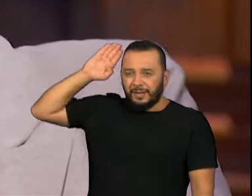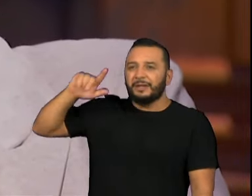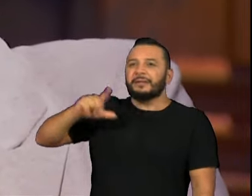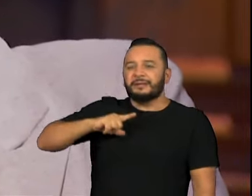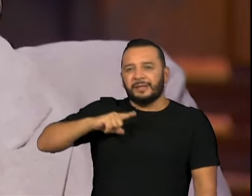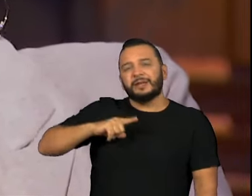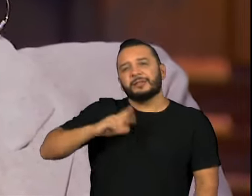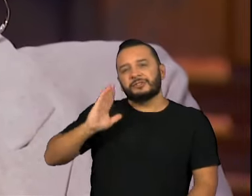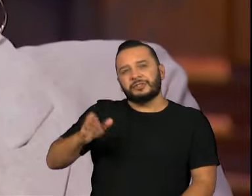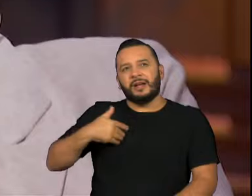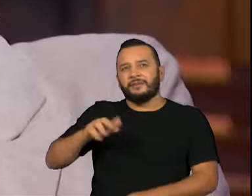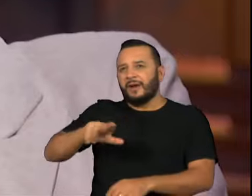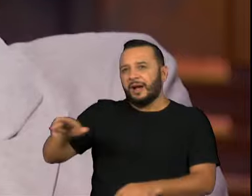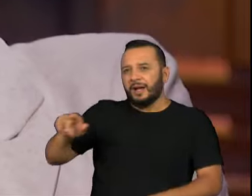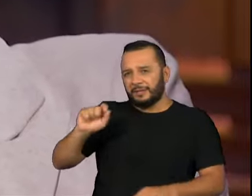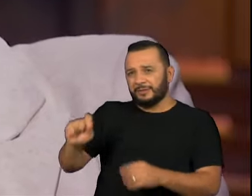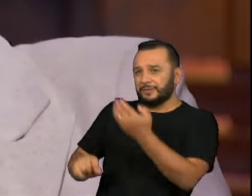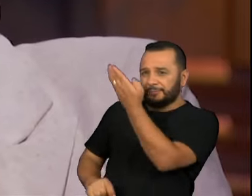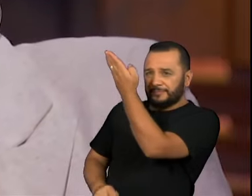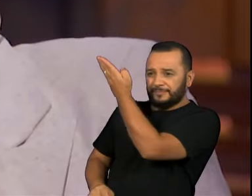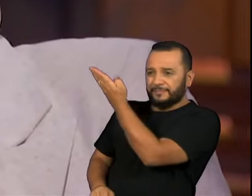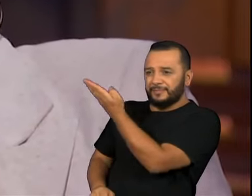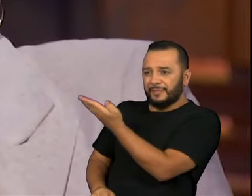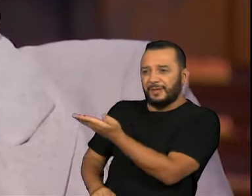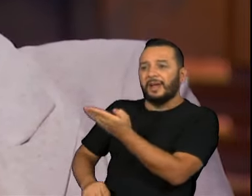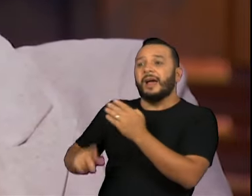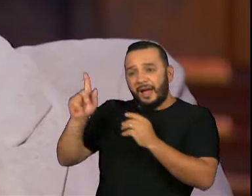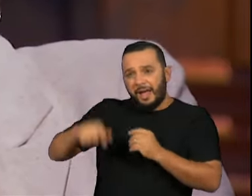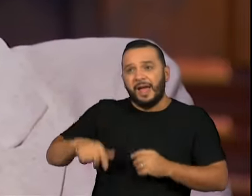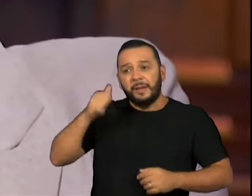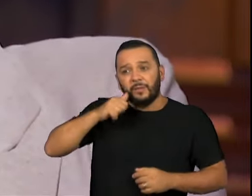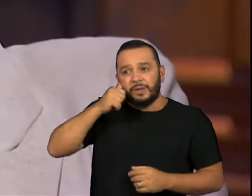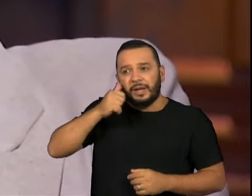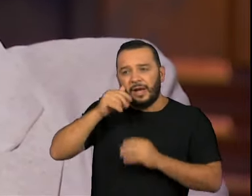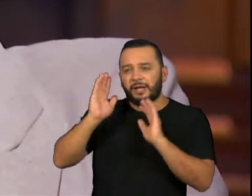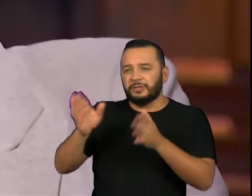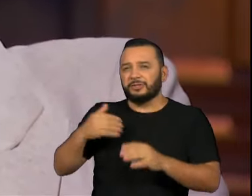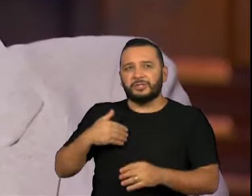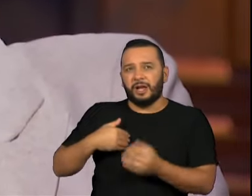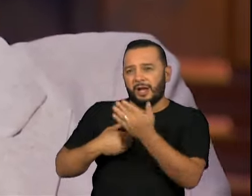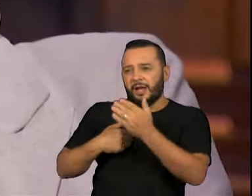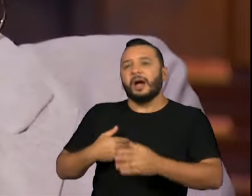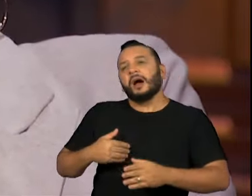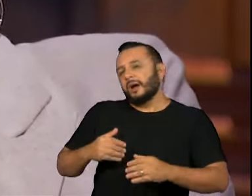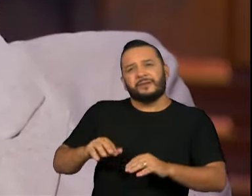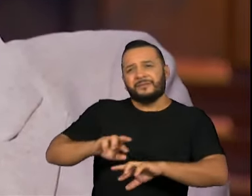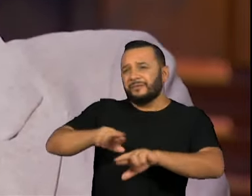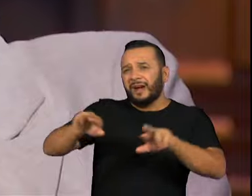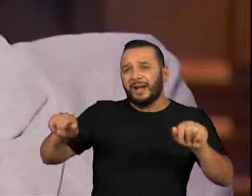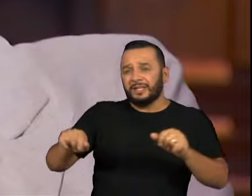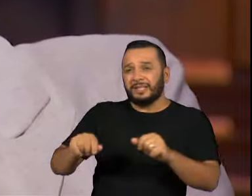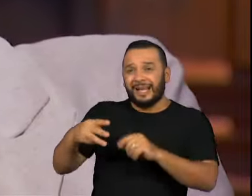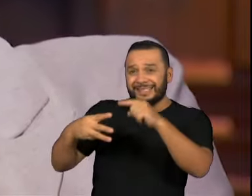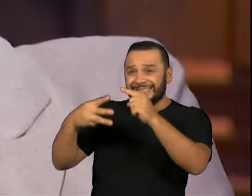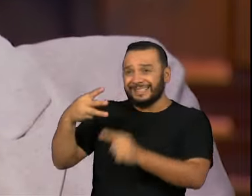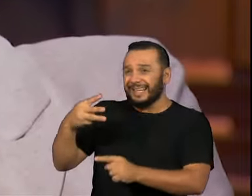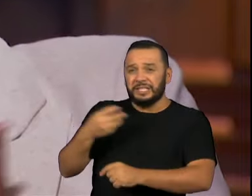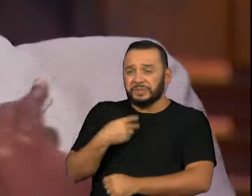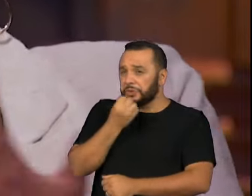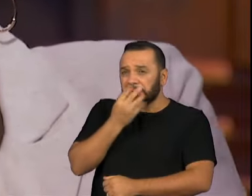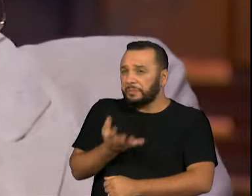possui a sair amanhã já elas são três divindades femininas elas são muito diferentes entre si Oi está tudo bem né